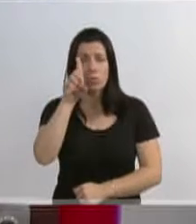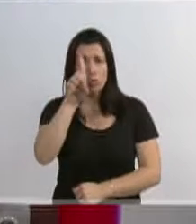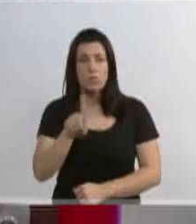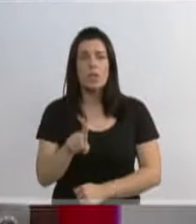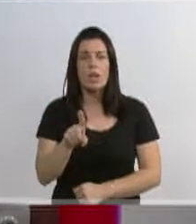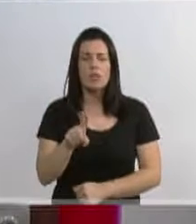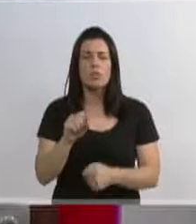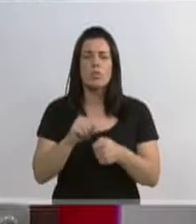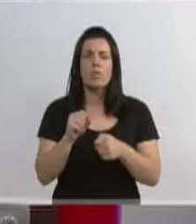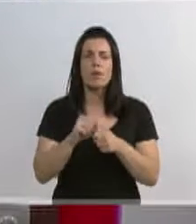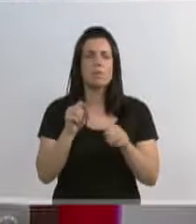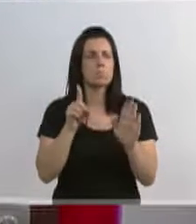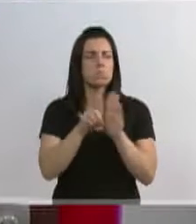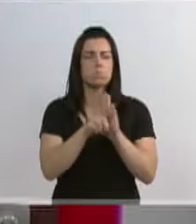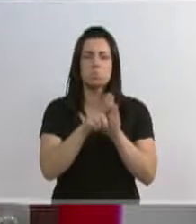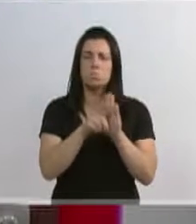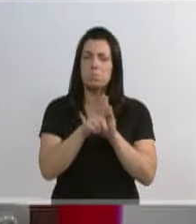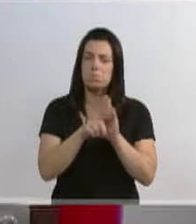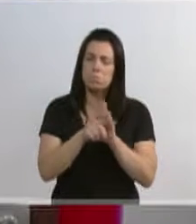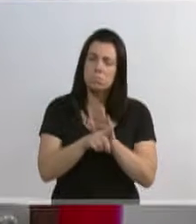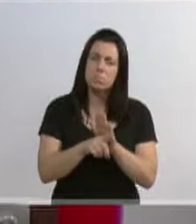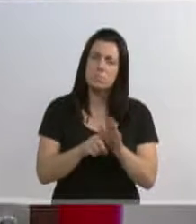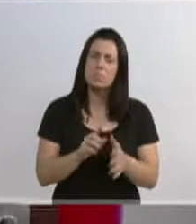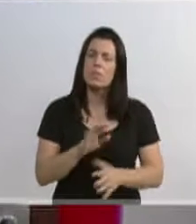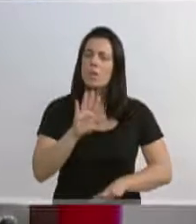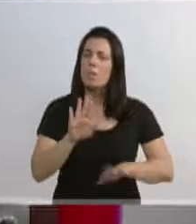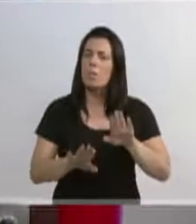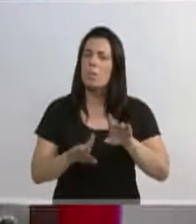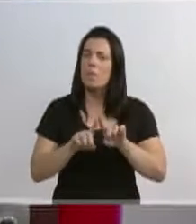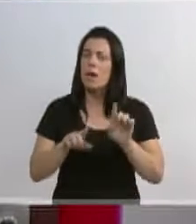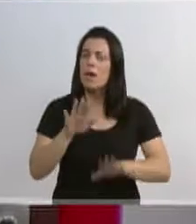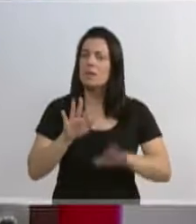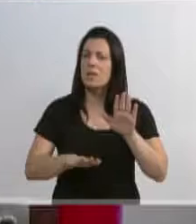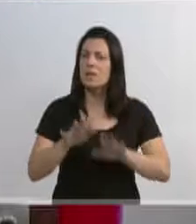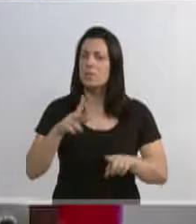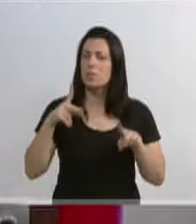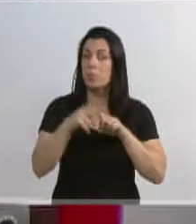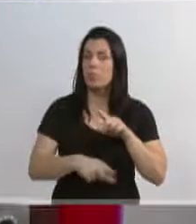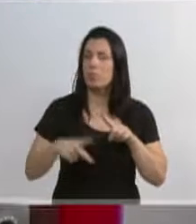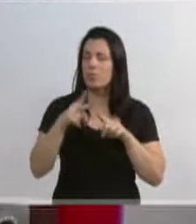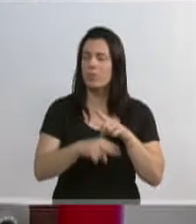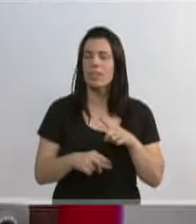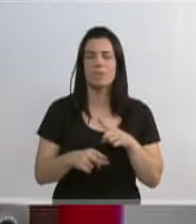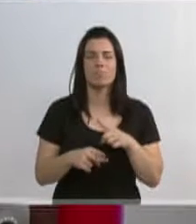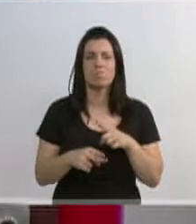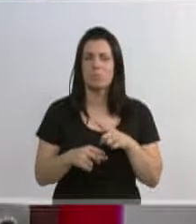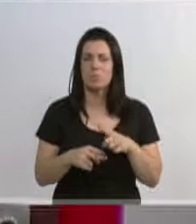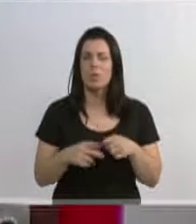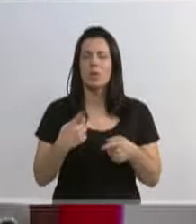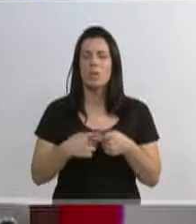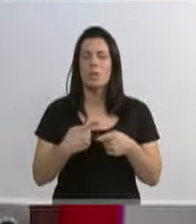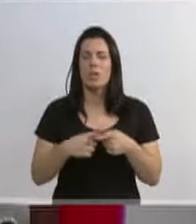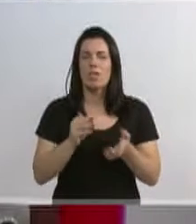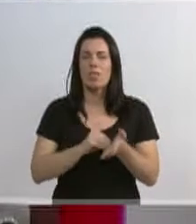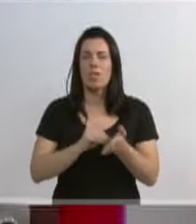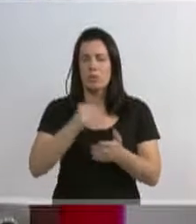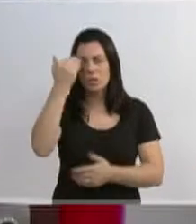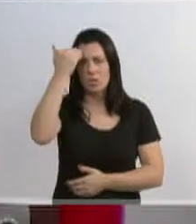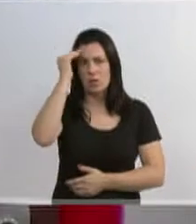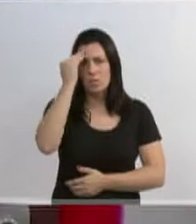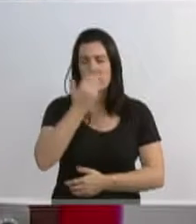fazer aqui nesta casa, nesta tribuna, e que muitas vezes somos cerceados de fazer por falta de entendimento dos colegas nesta